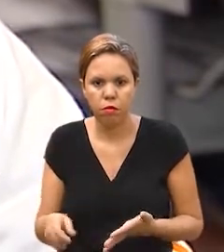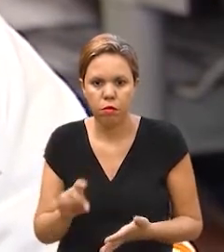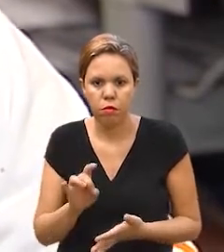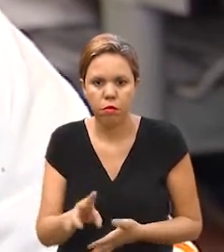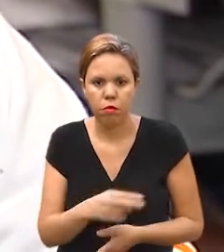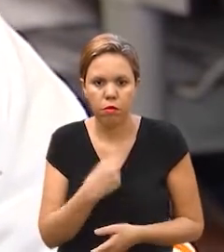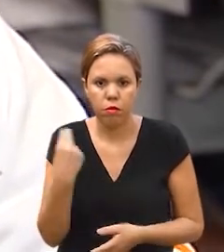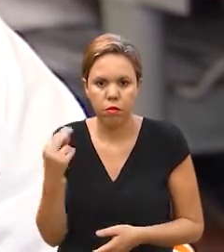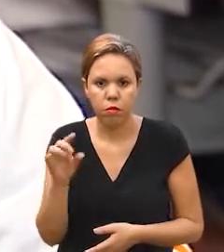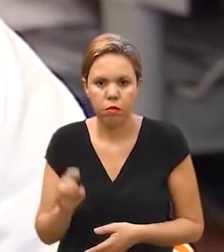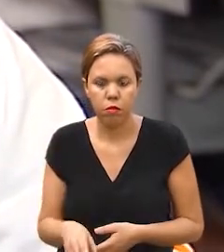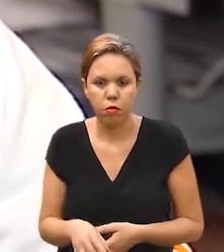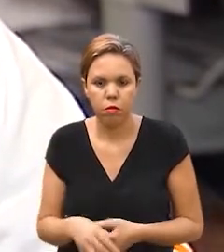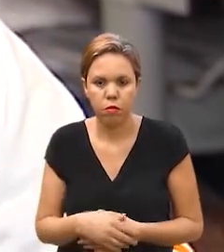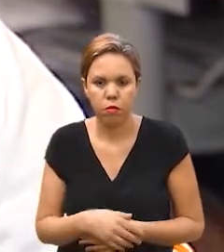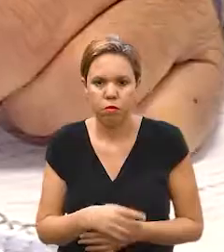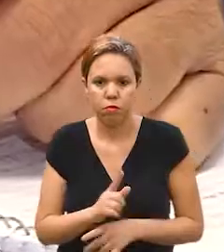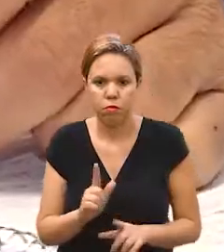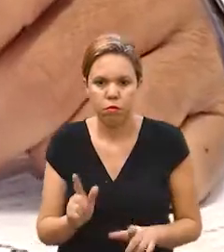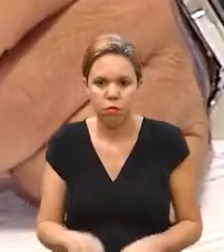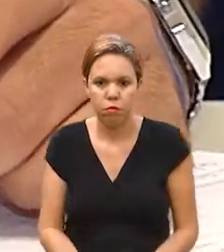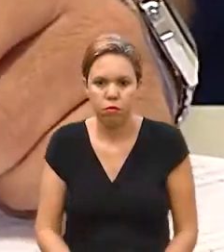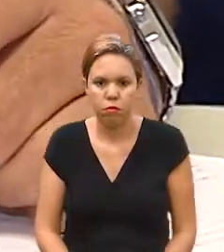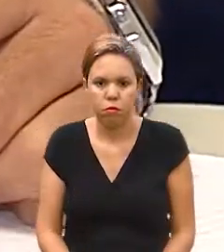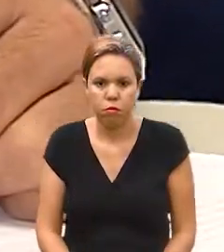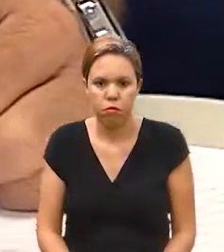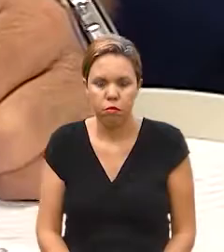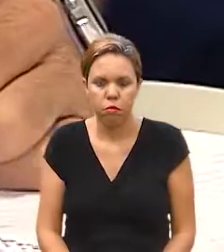nome. O restante não.